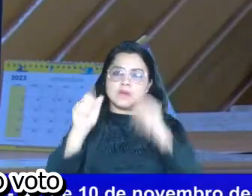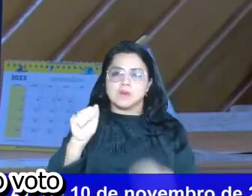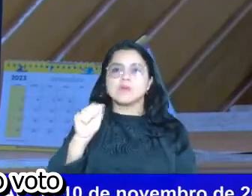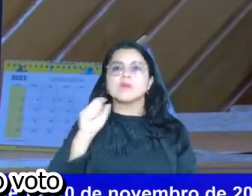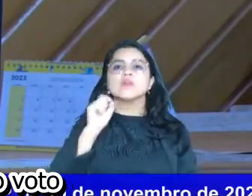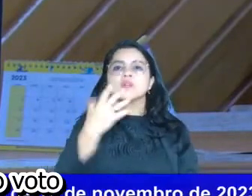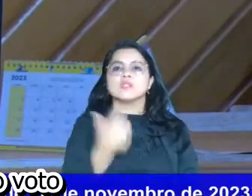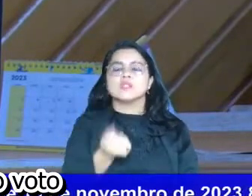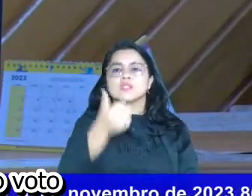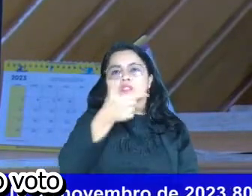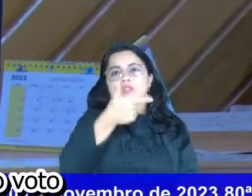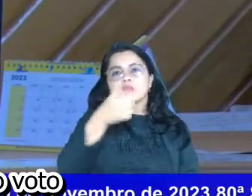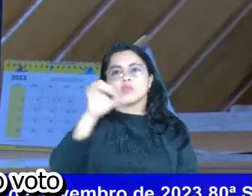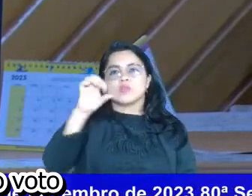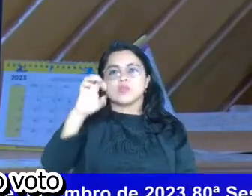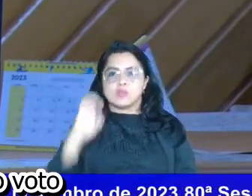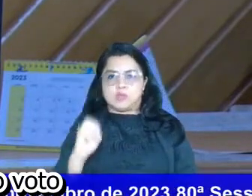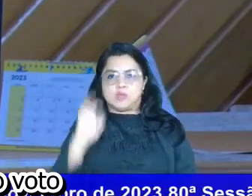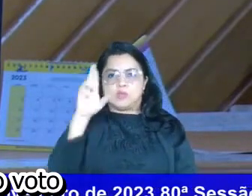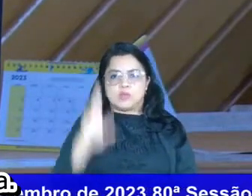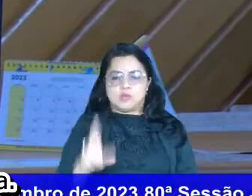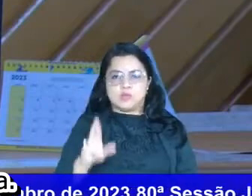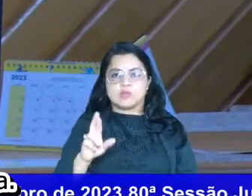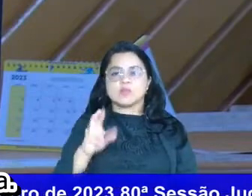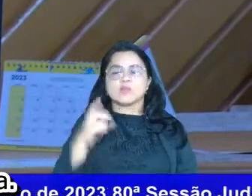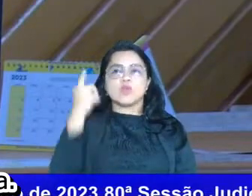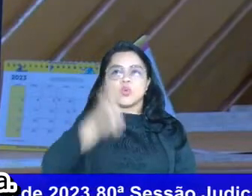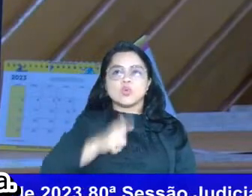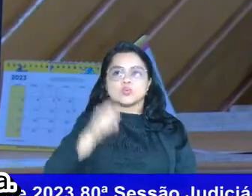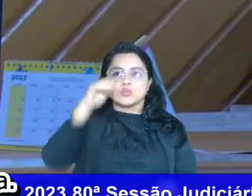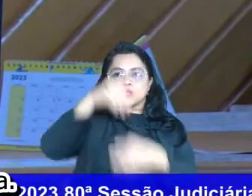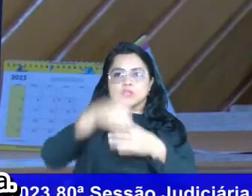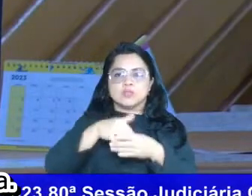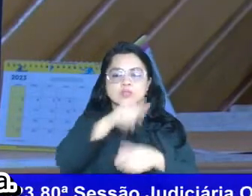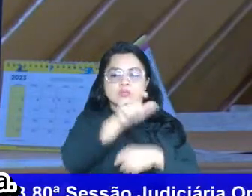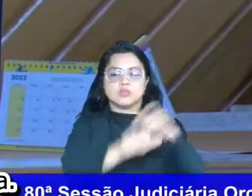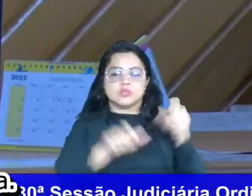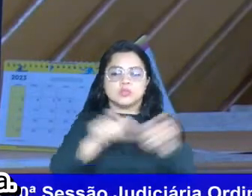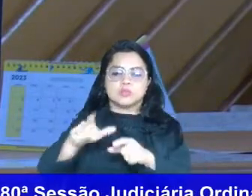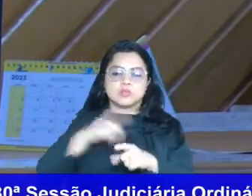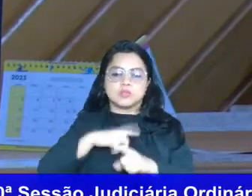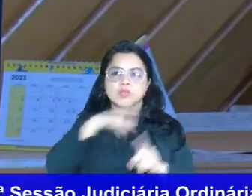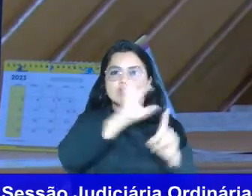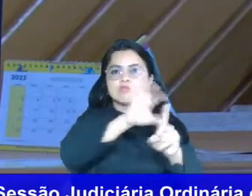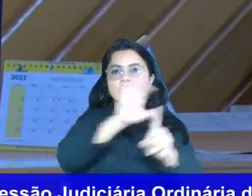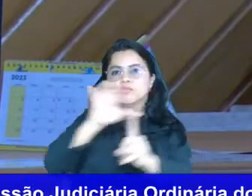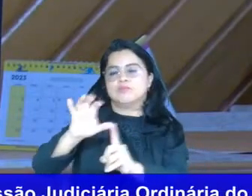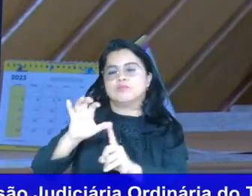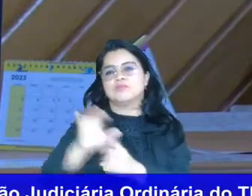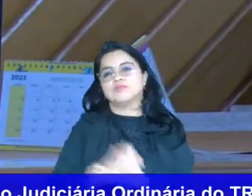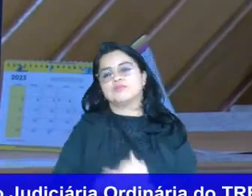Clarine receberia R$ 290, então, para garantir os votos dessas pessoas nas quais ela tem influência.